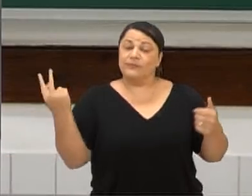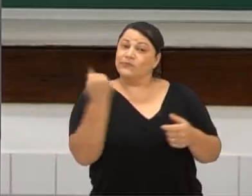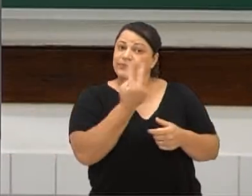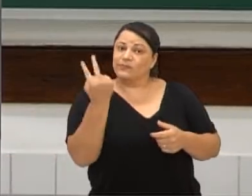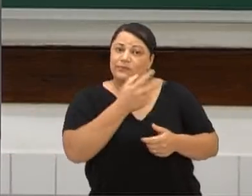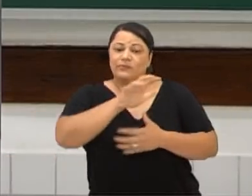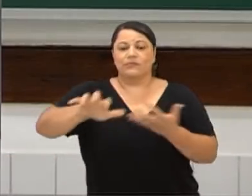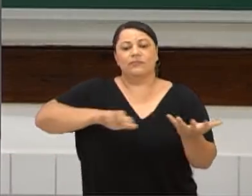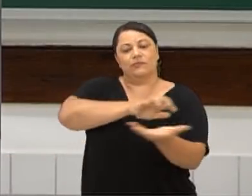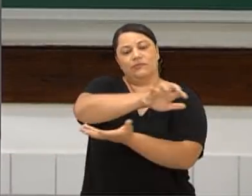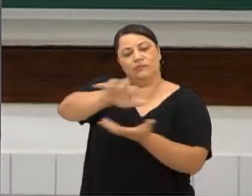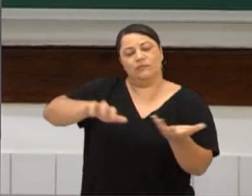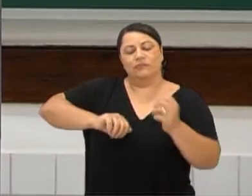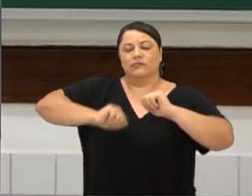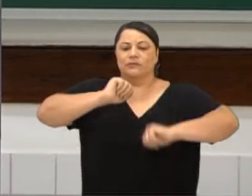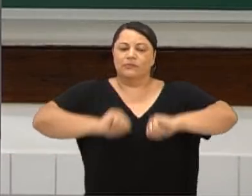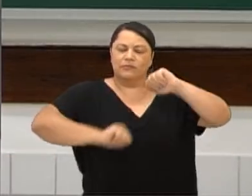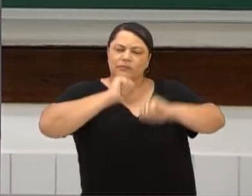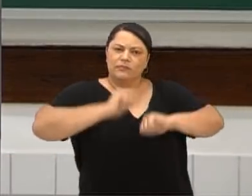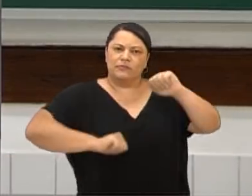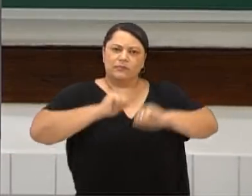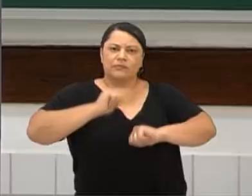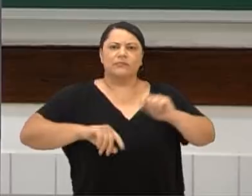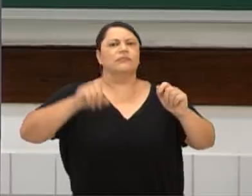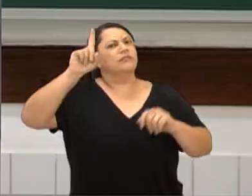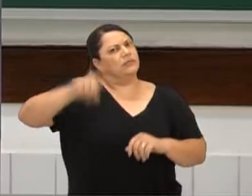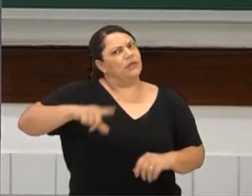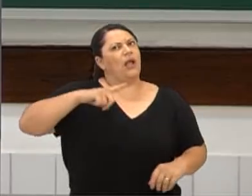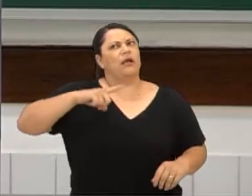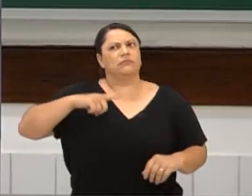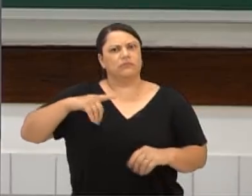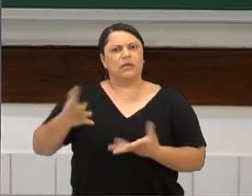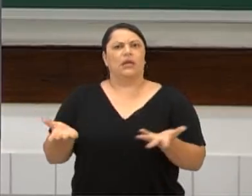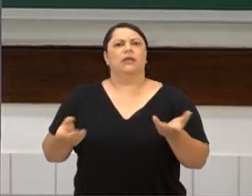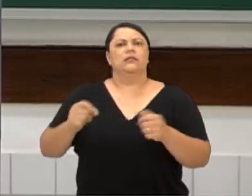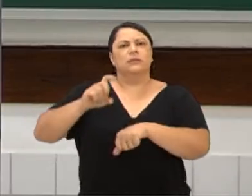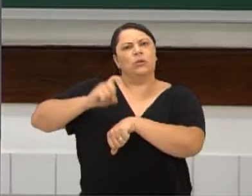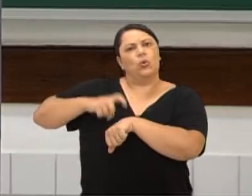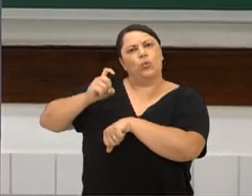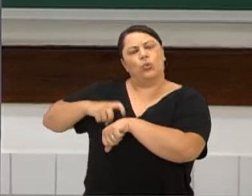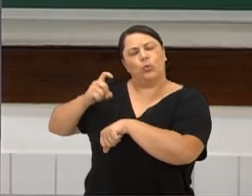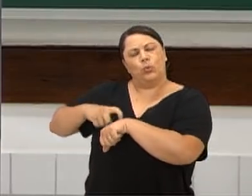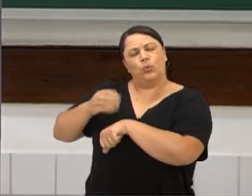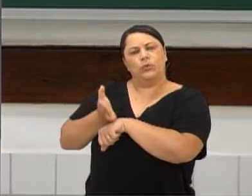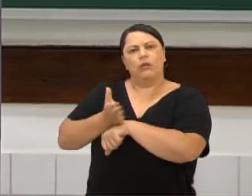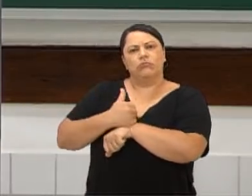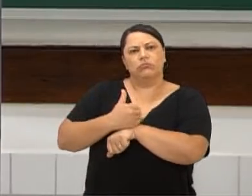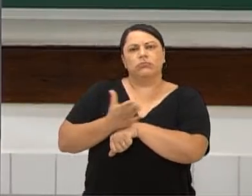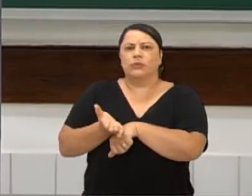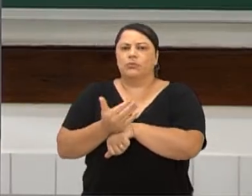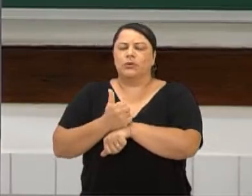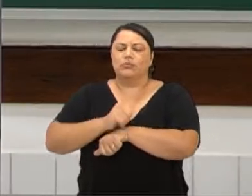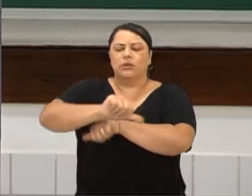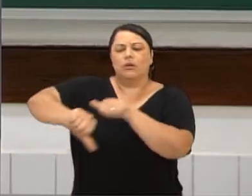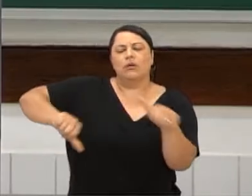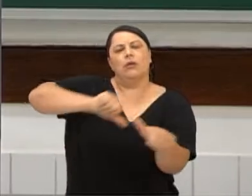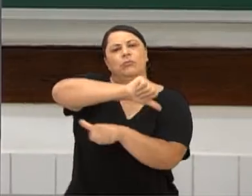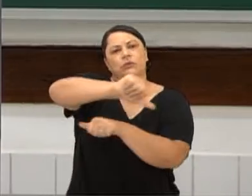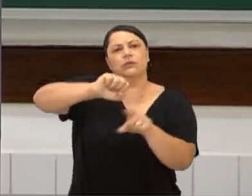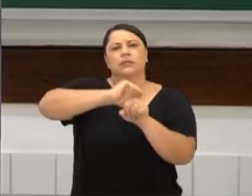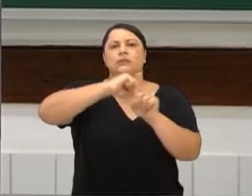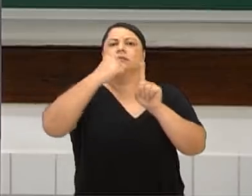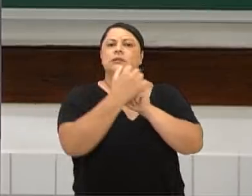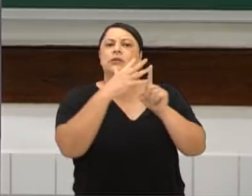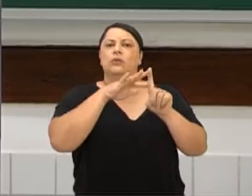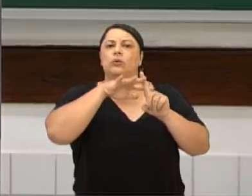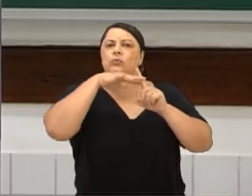Industrial, então, tem essa dinamização do tempo e várias mudanças sociais, como nós já falamos, em relação